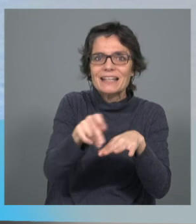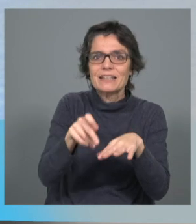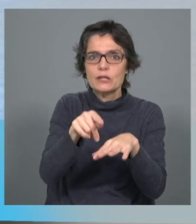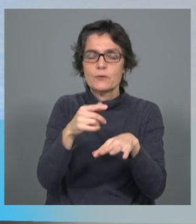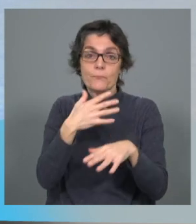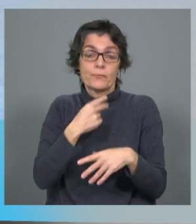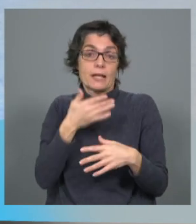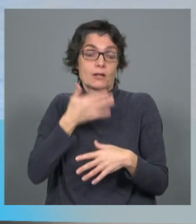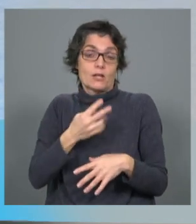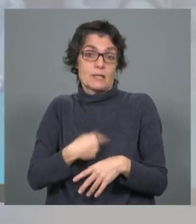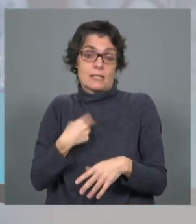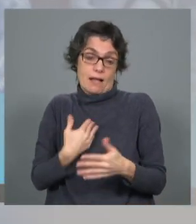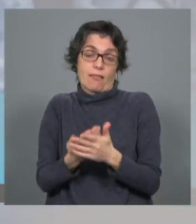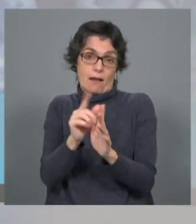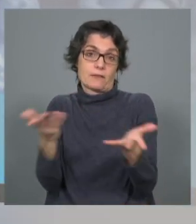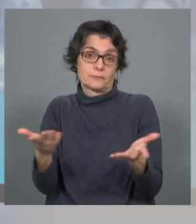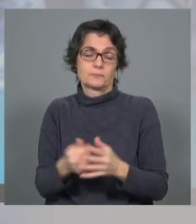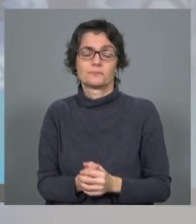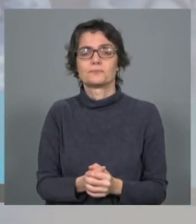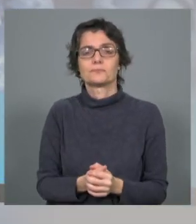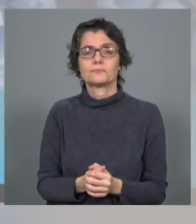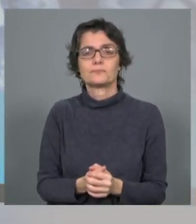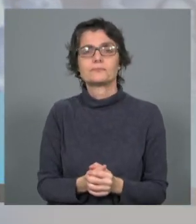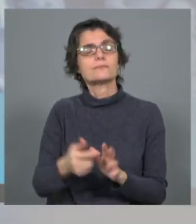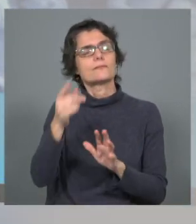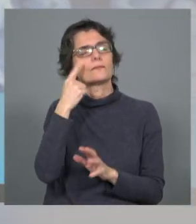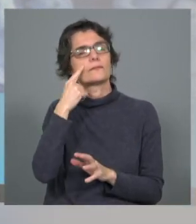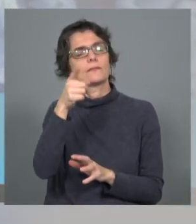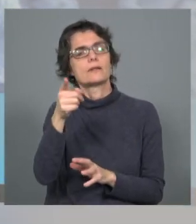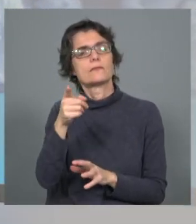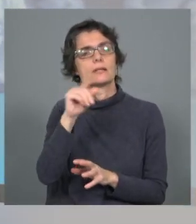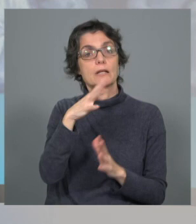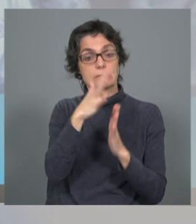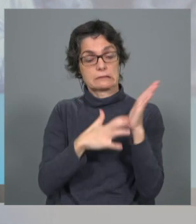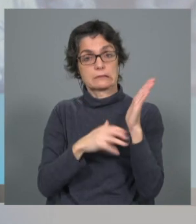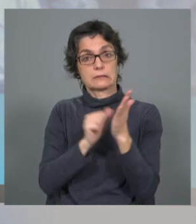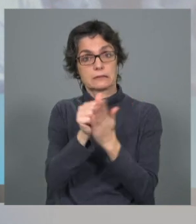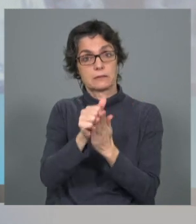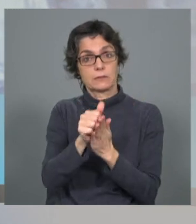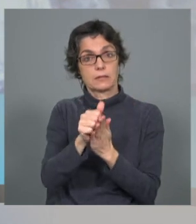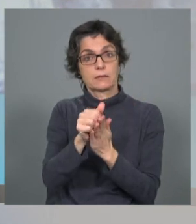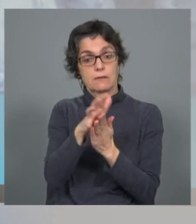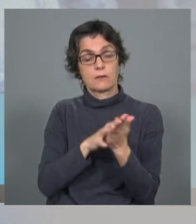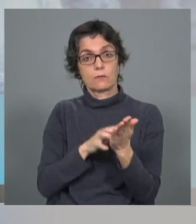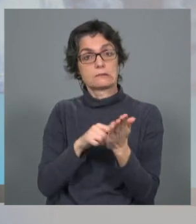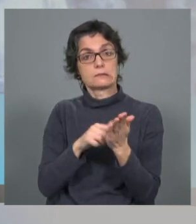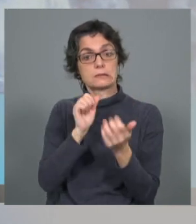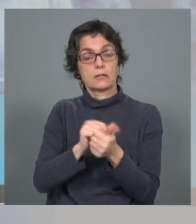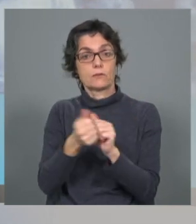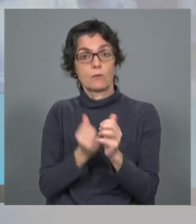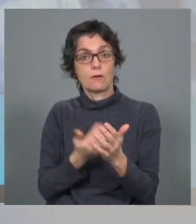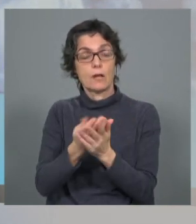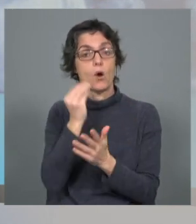vamos ver até que ponto também as sugestões que encontramos nas leituras de hoje nos levam à transformação e